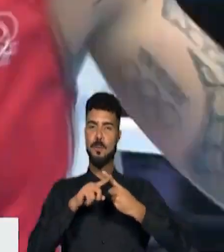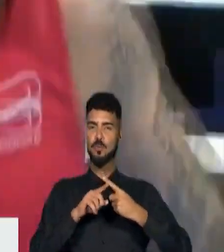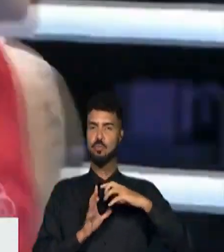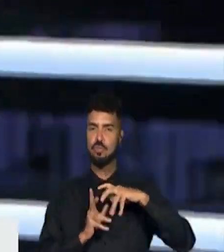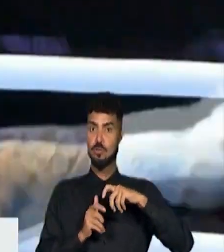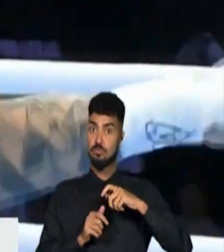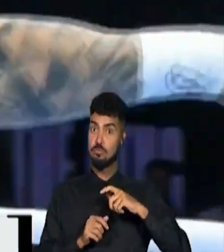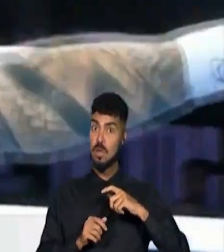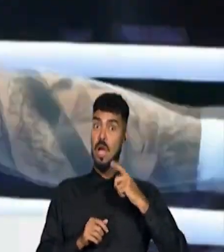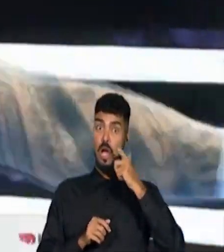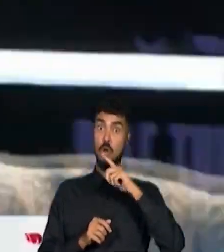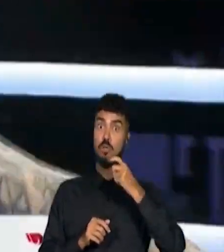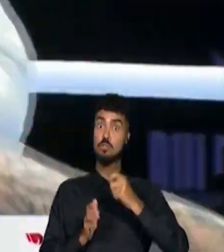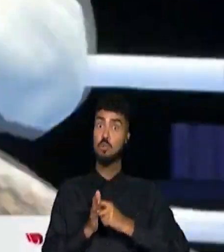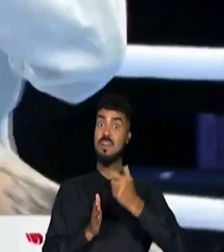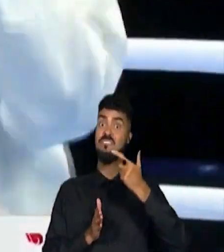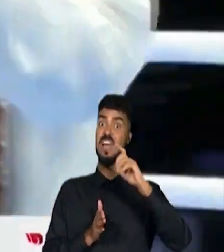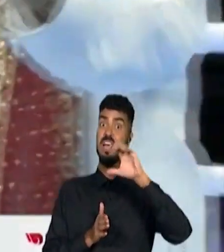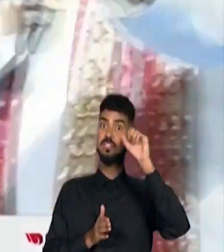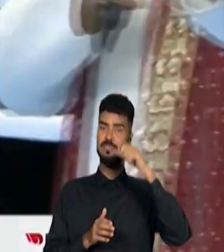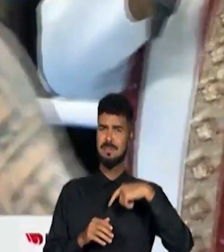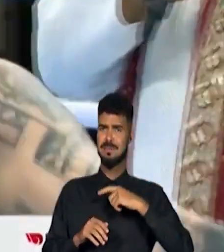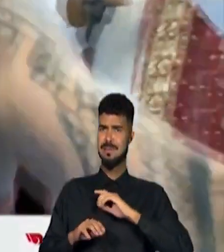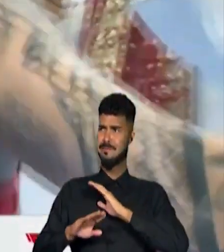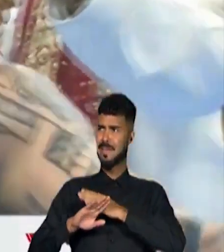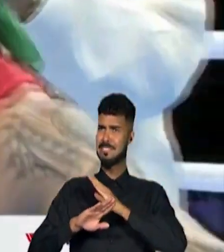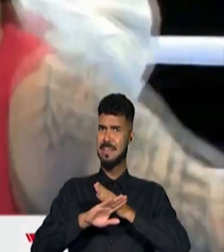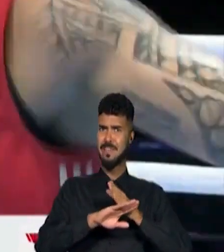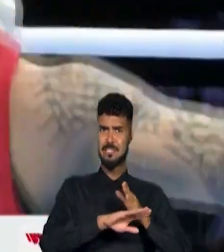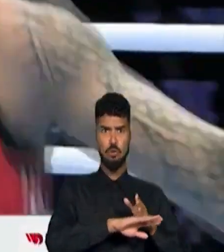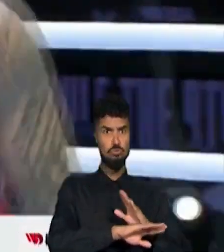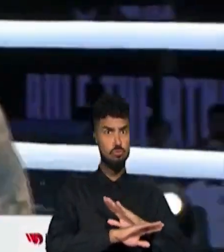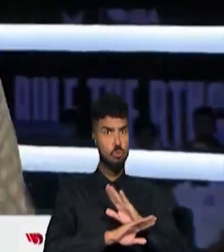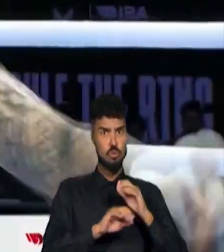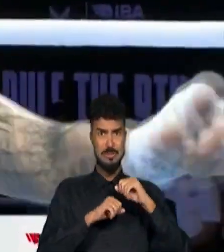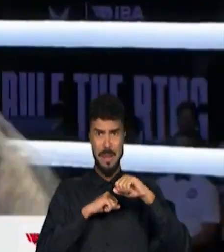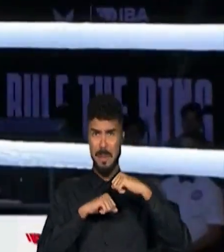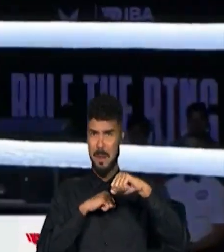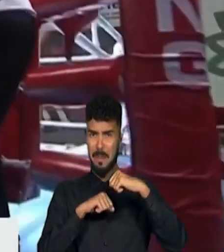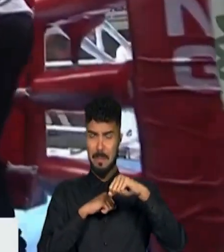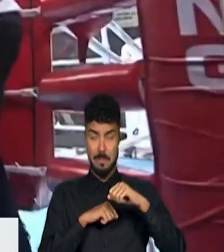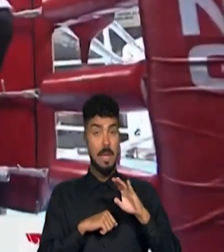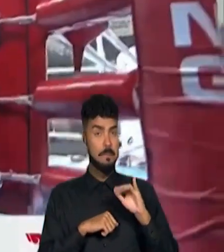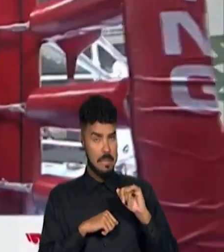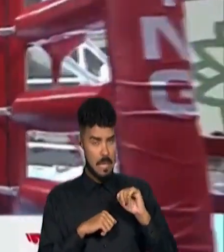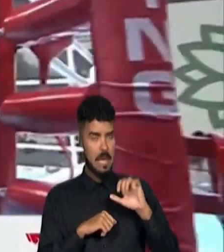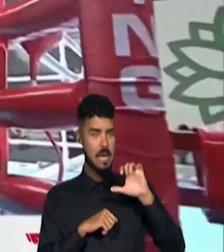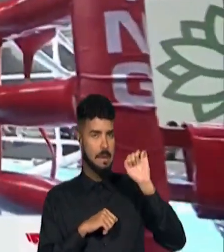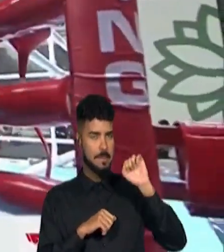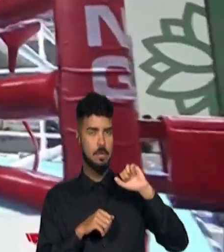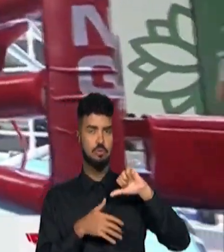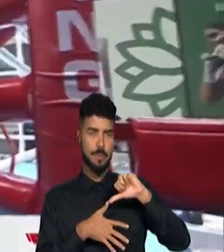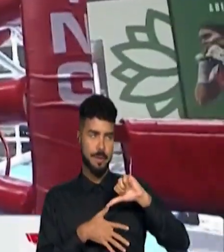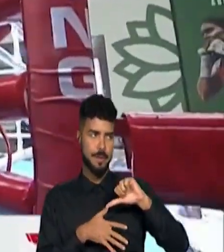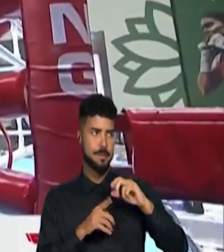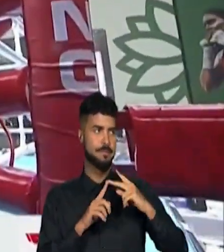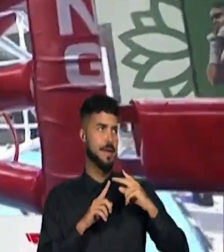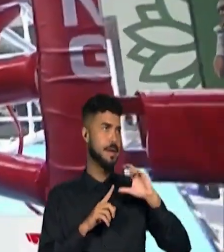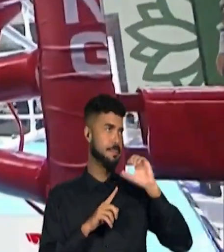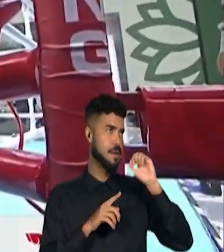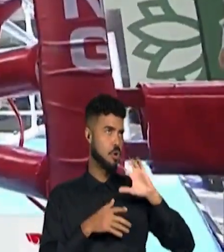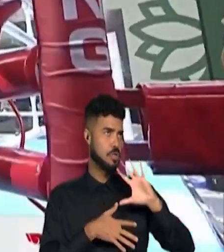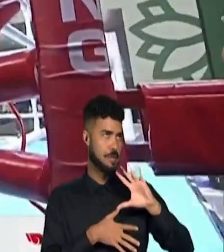o segundo título. Venceu todas as lutas por unanimidade. Bia também é campeã sul-americana, continental